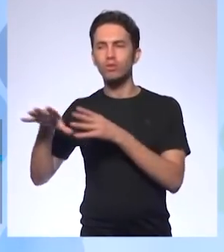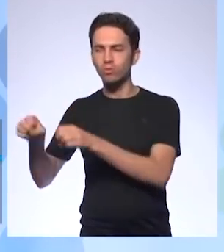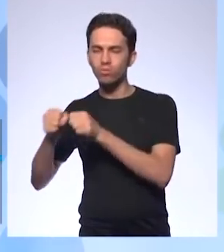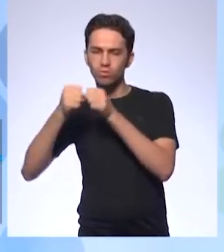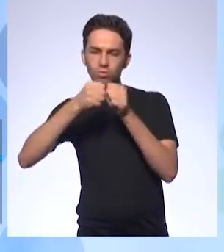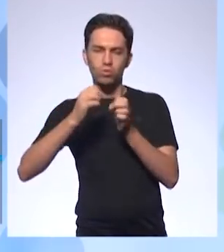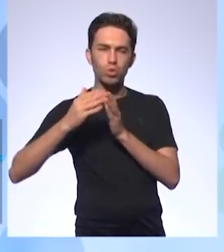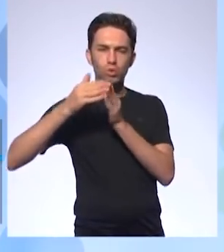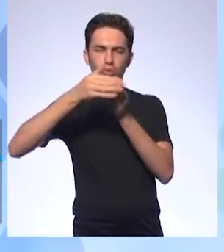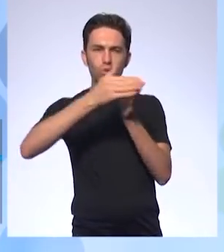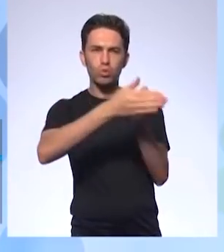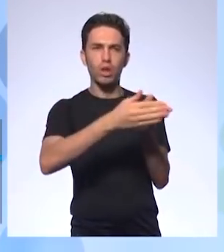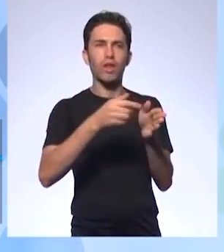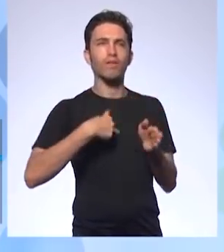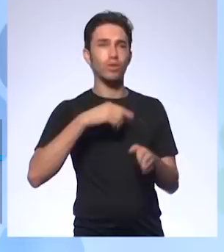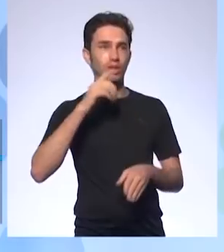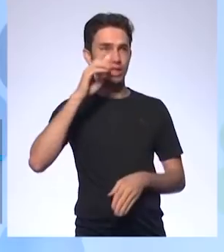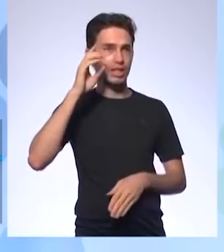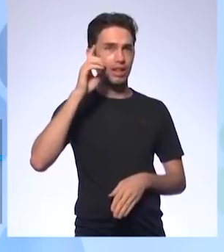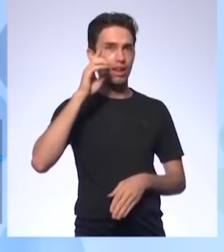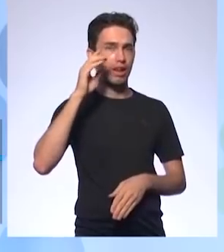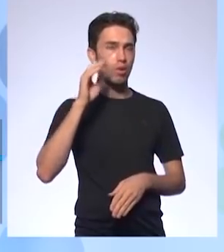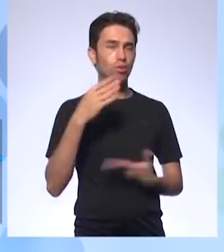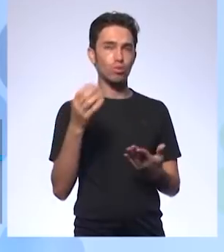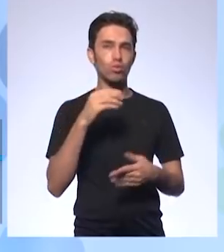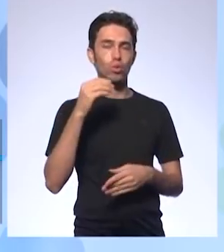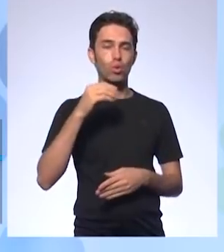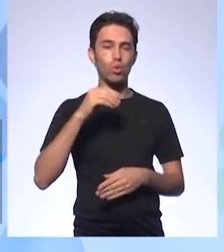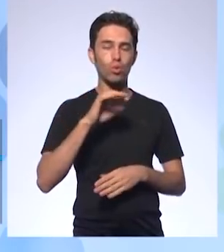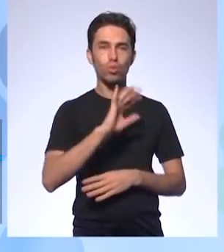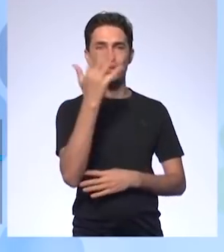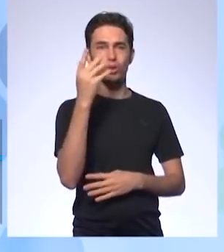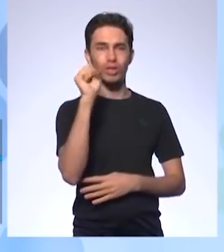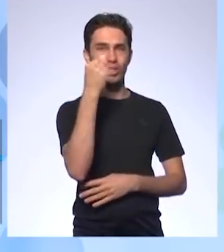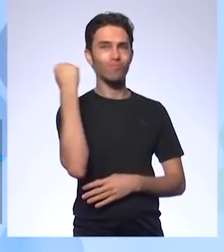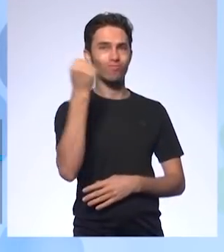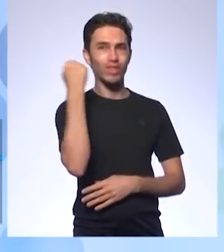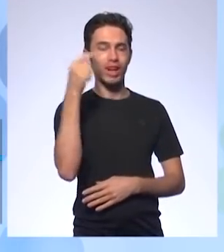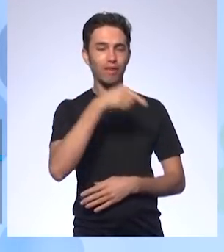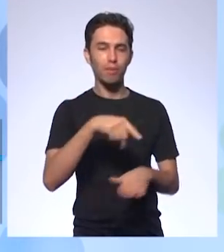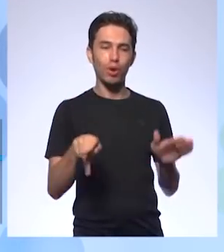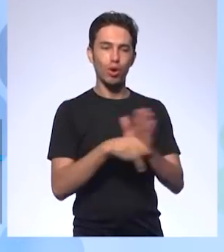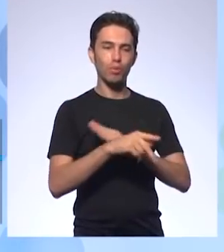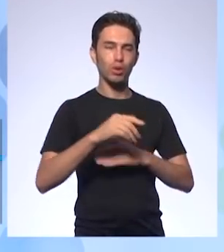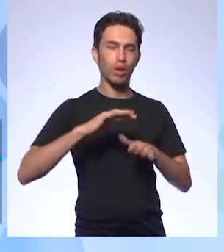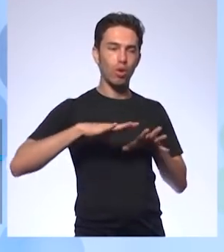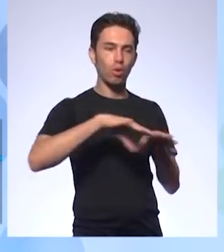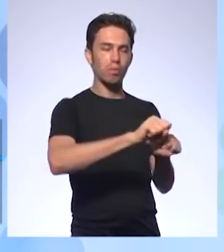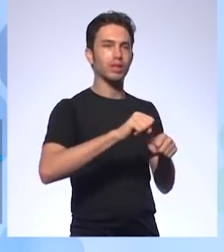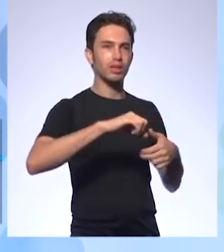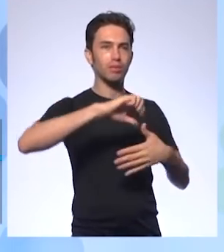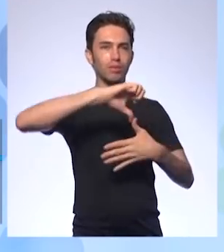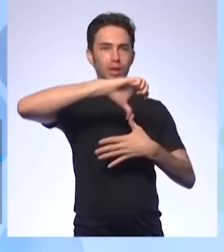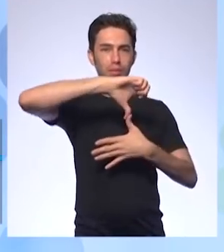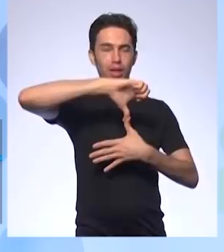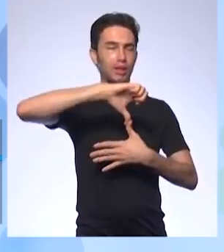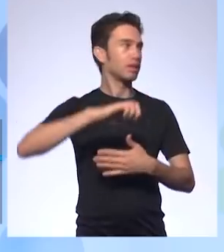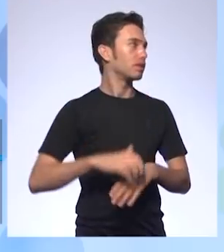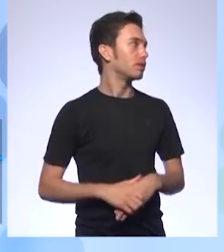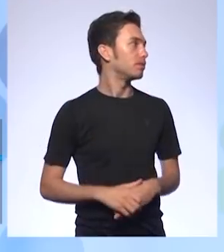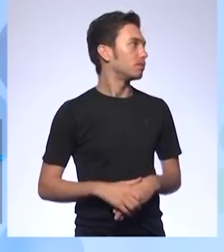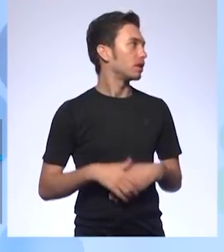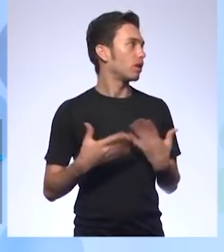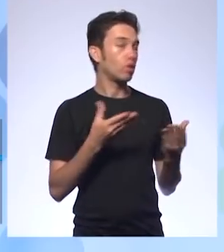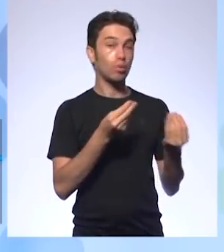da ocupação da América. Perfeita colocação. Isso mesmo. Deixa eu ler alguma resposta aqui de aluno. Muitos gladiadores